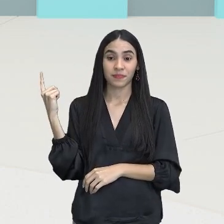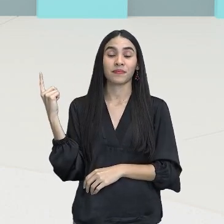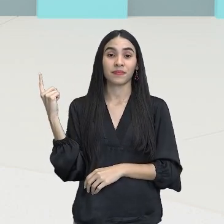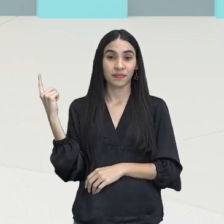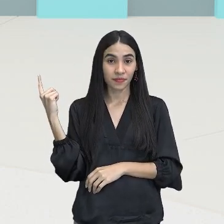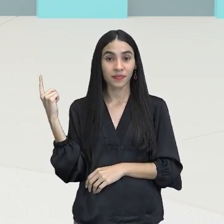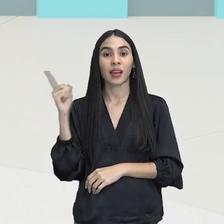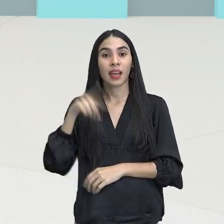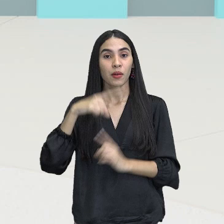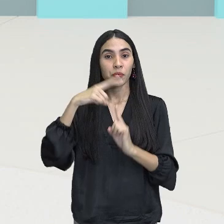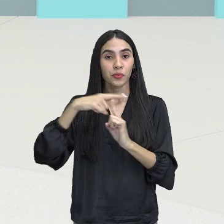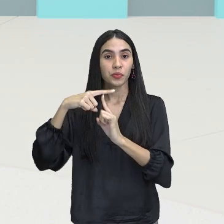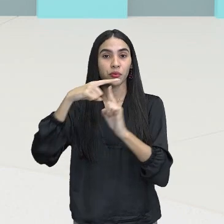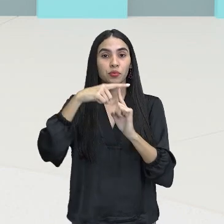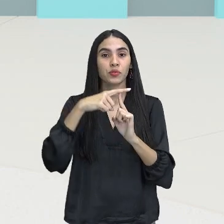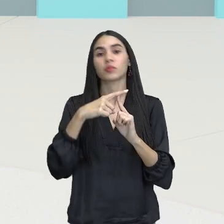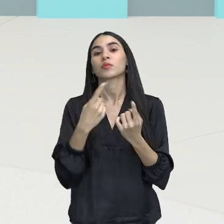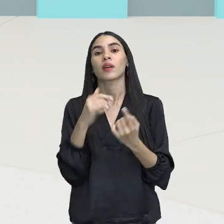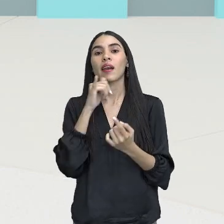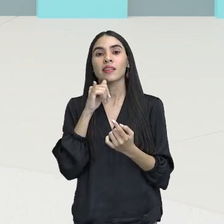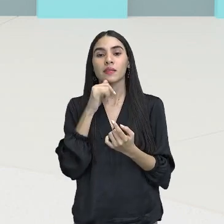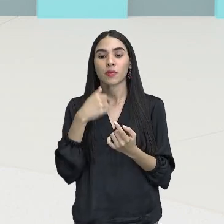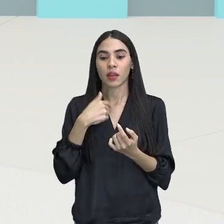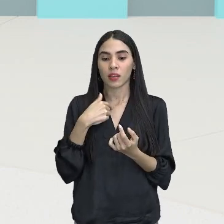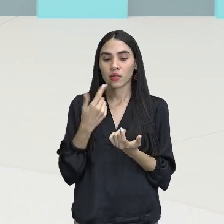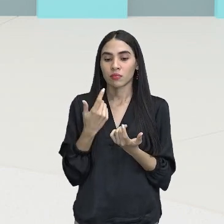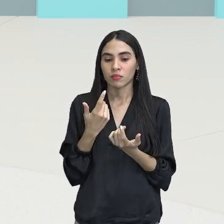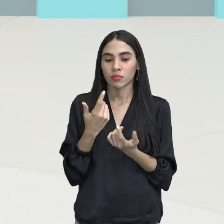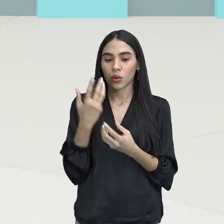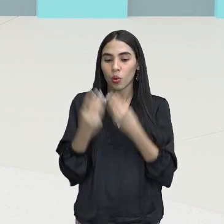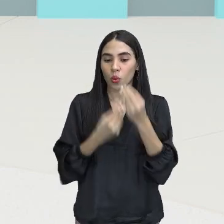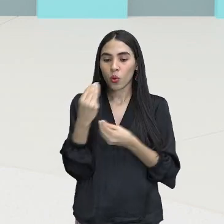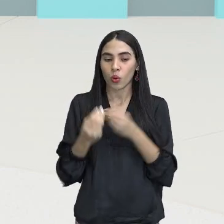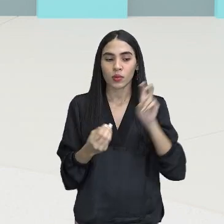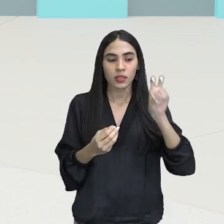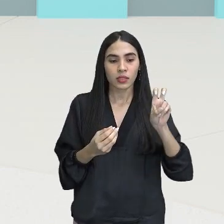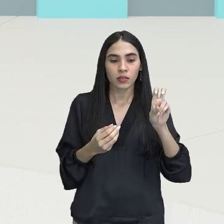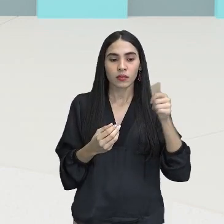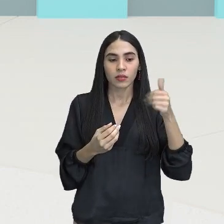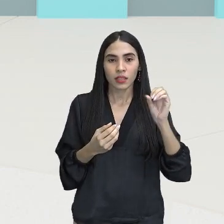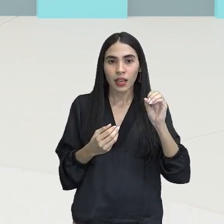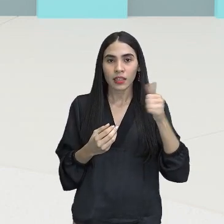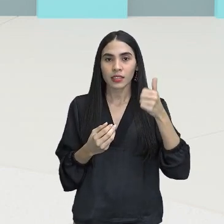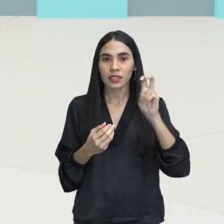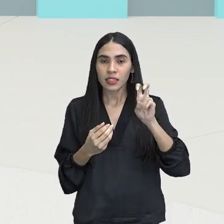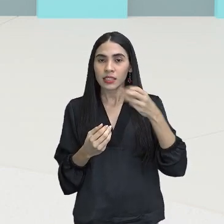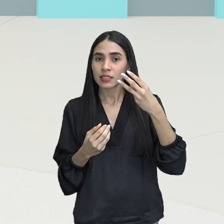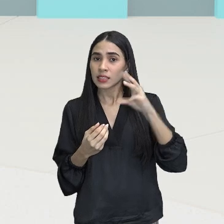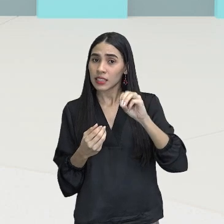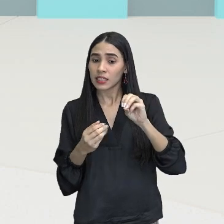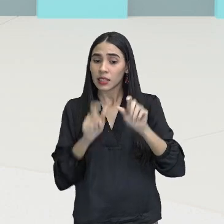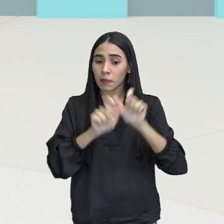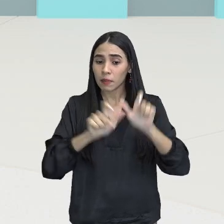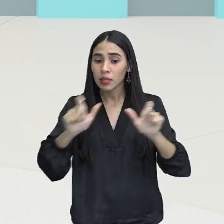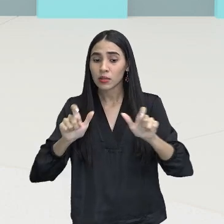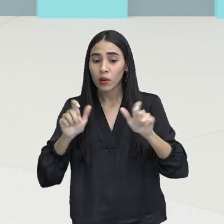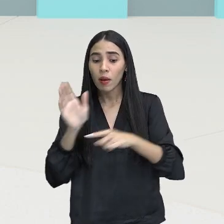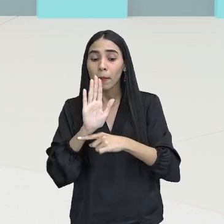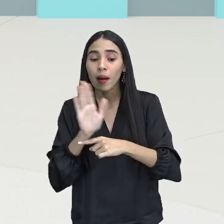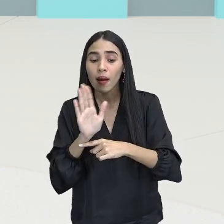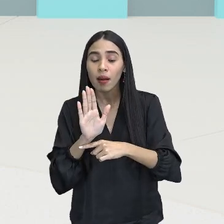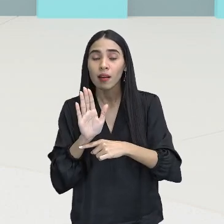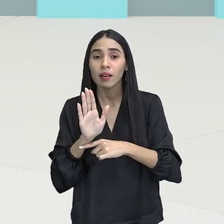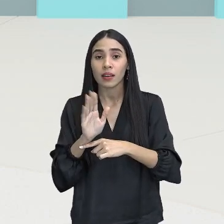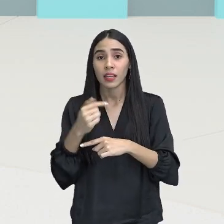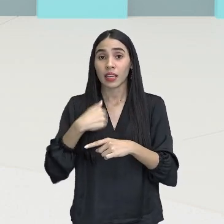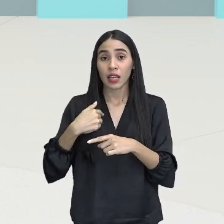é uma forma de, enquanto antes eu poderia atingir 5, 10, 15, 30 pessoas assistindo